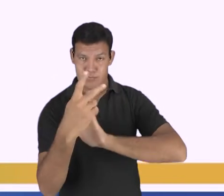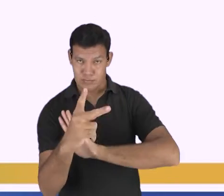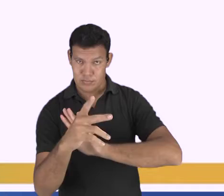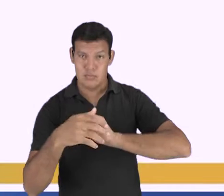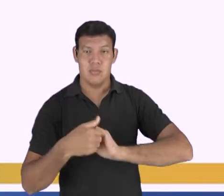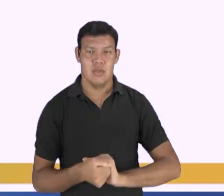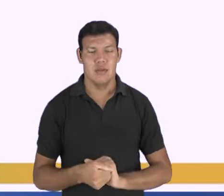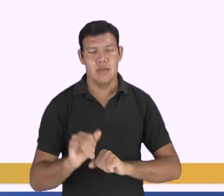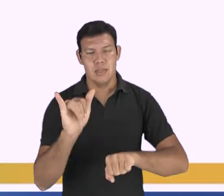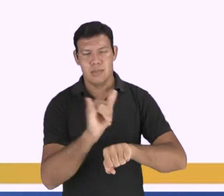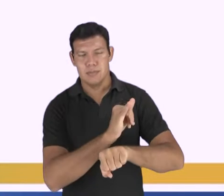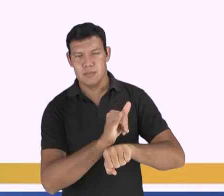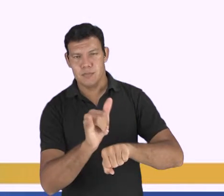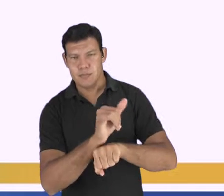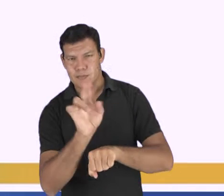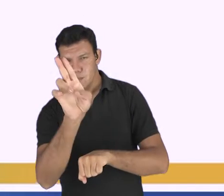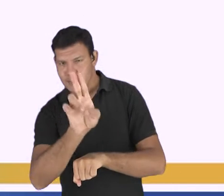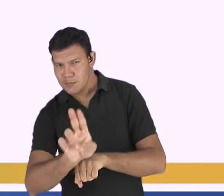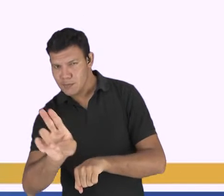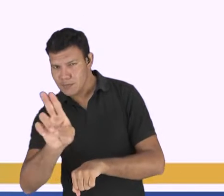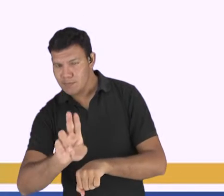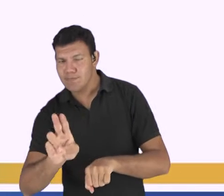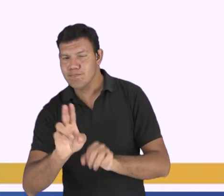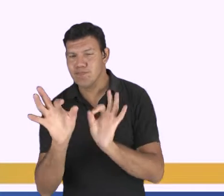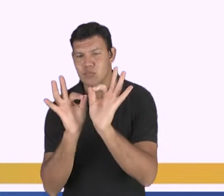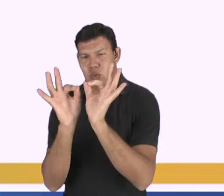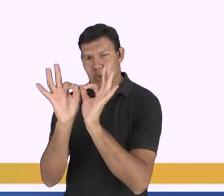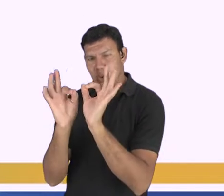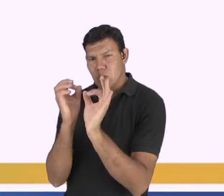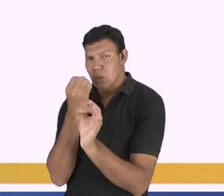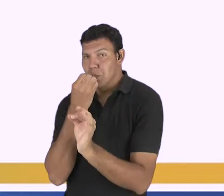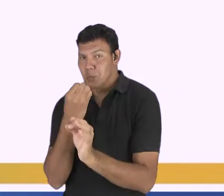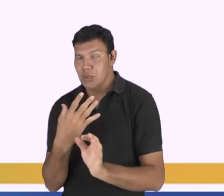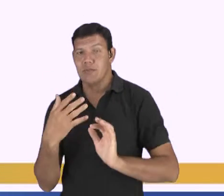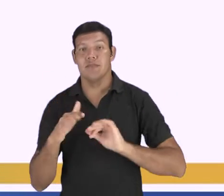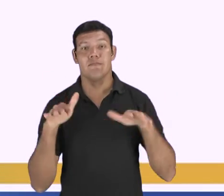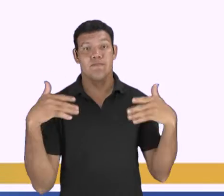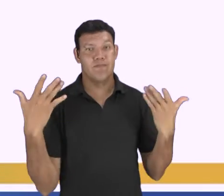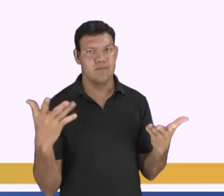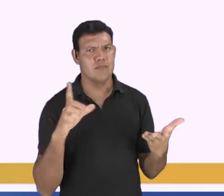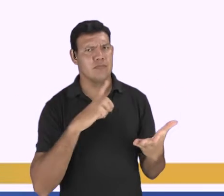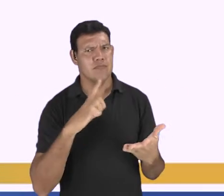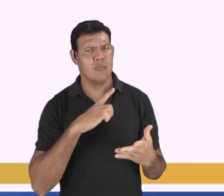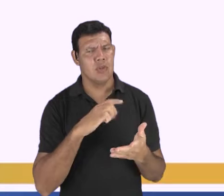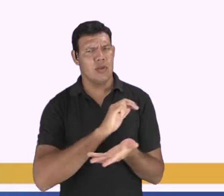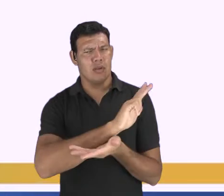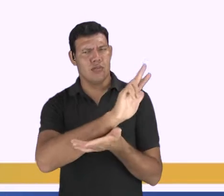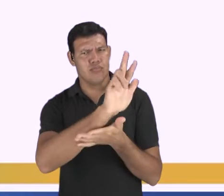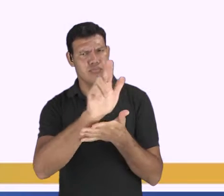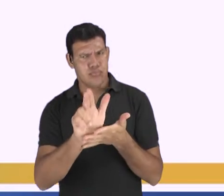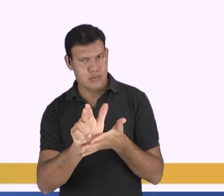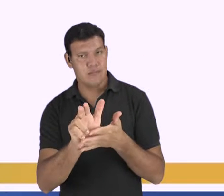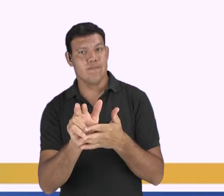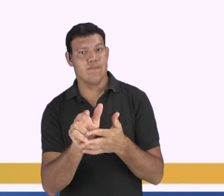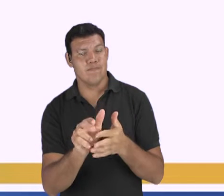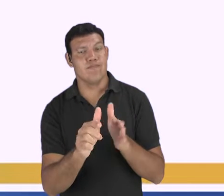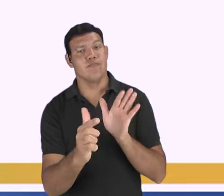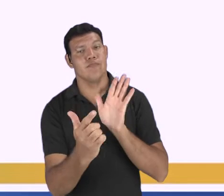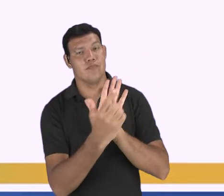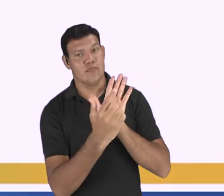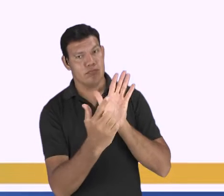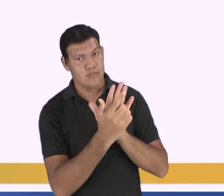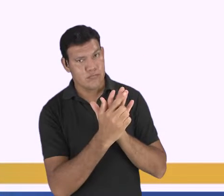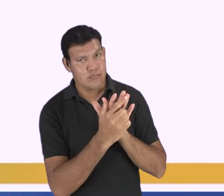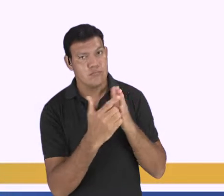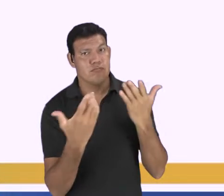suas estratégias para dar uma organização melhor para o seu texto, tá? Então, existem diversas funções que podem ser